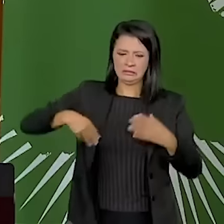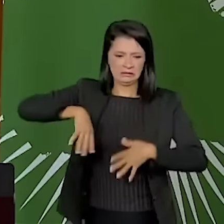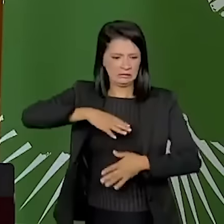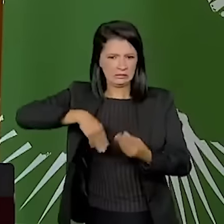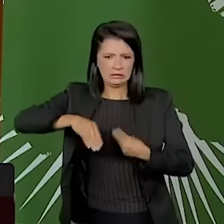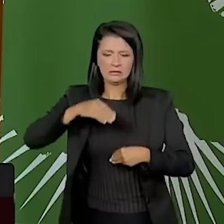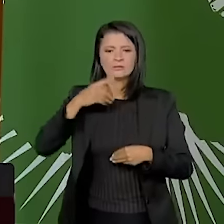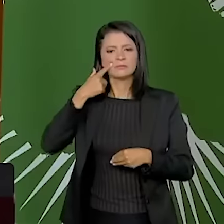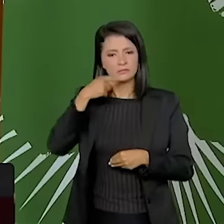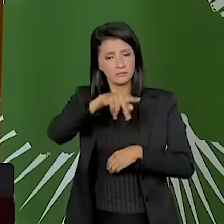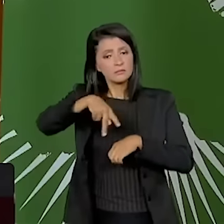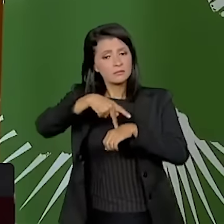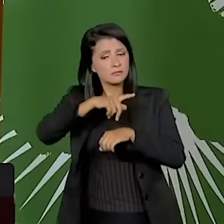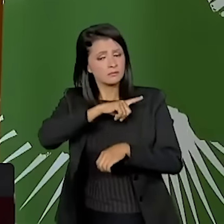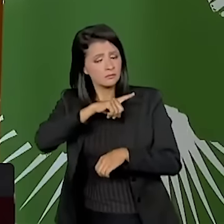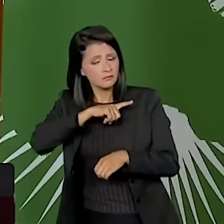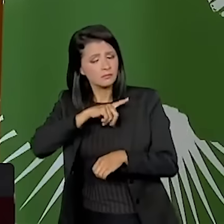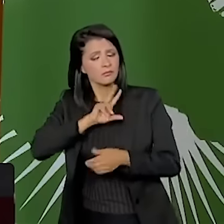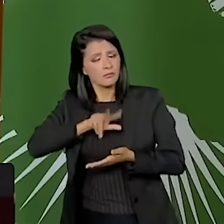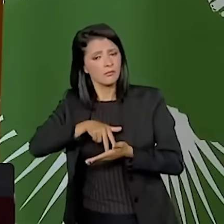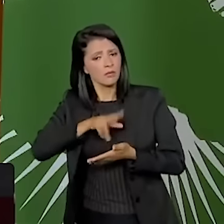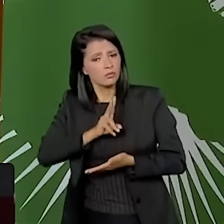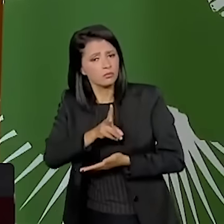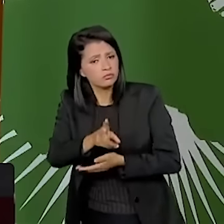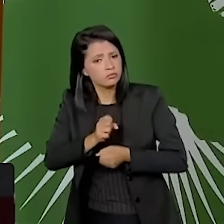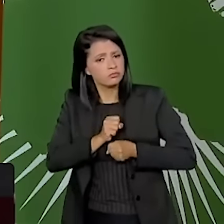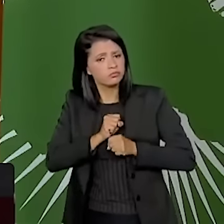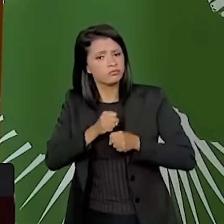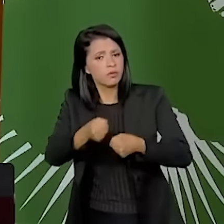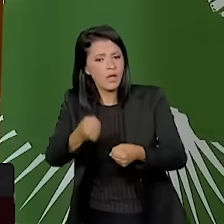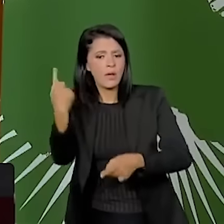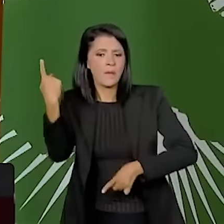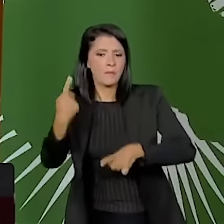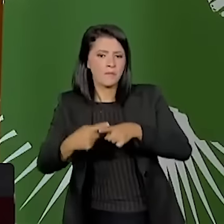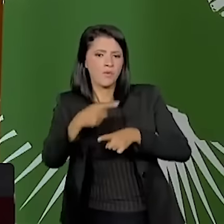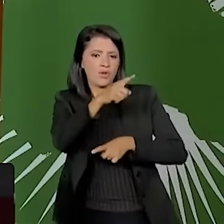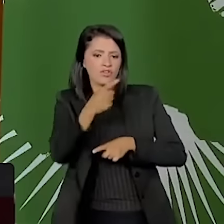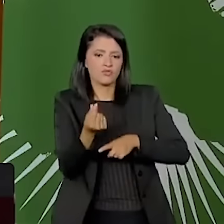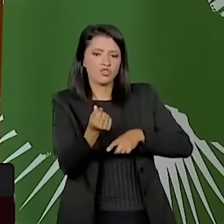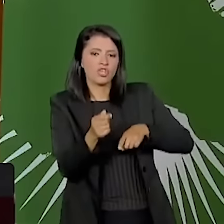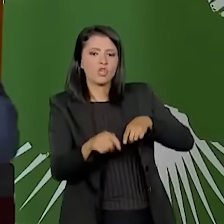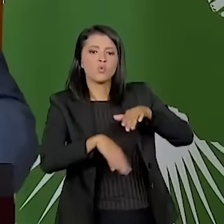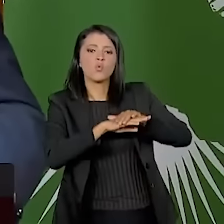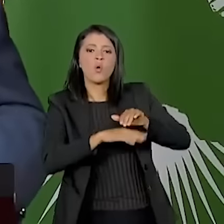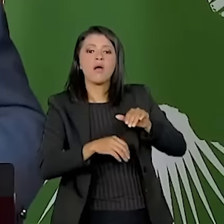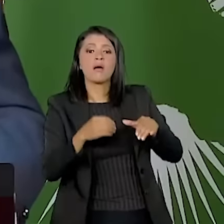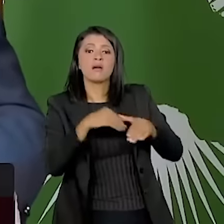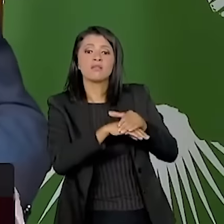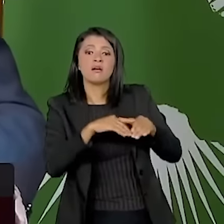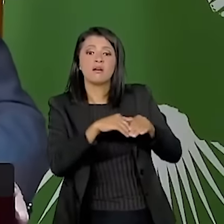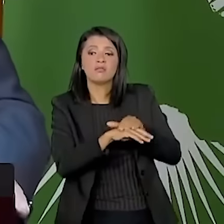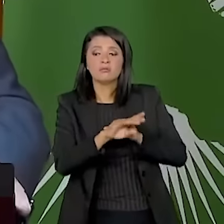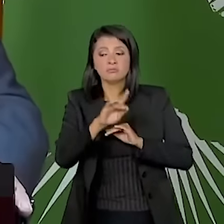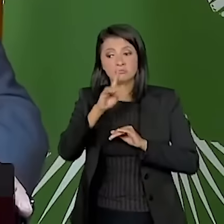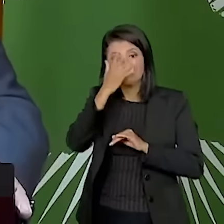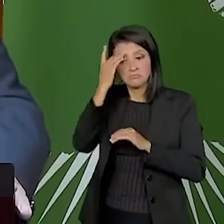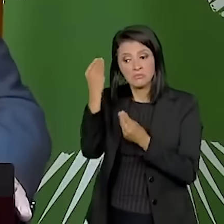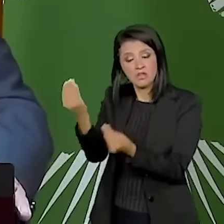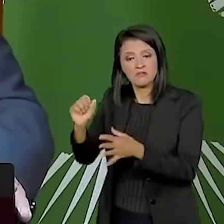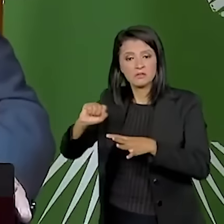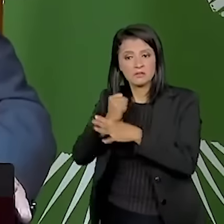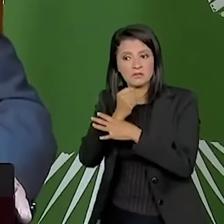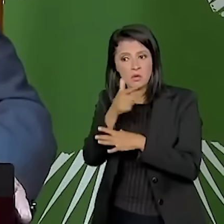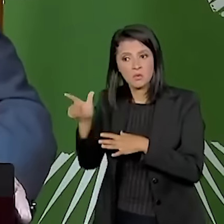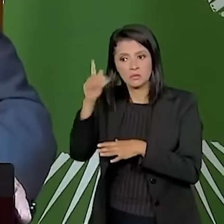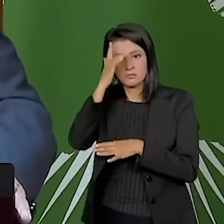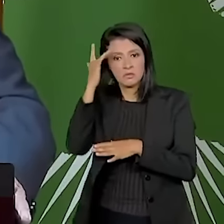país tinha sustentação, porque tinha um colchão que dava segurança àqueles que ainda queriam acreditar para investir no